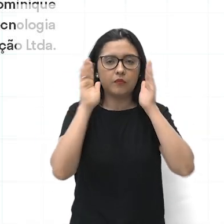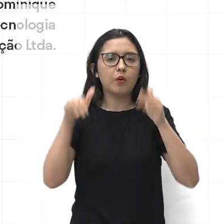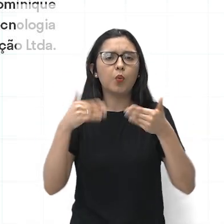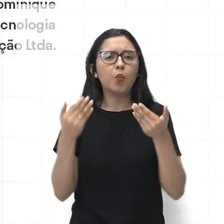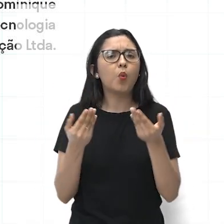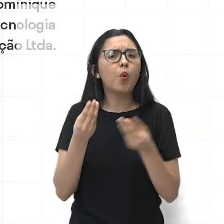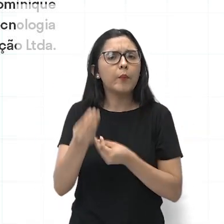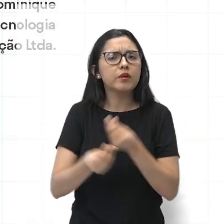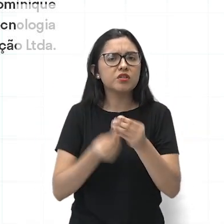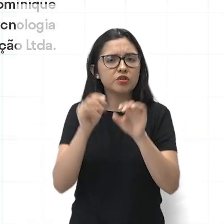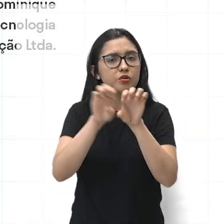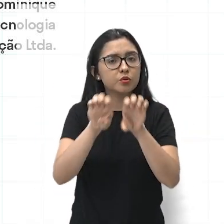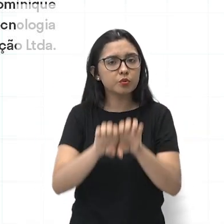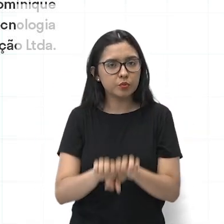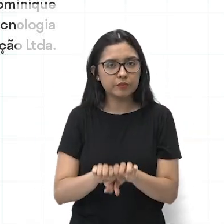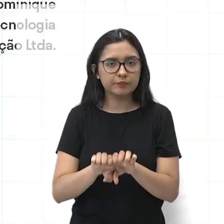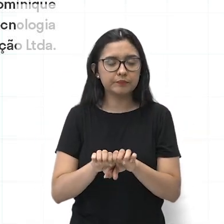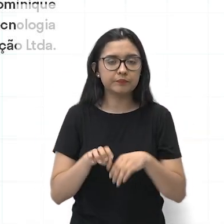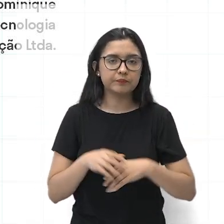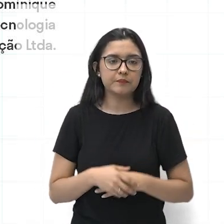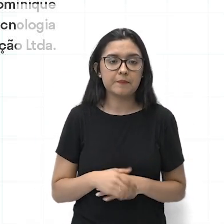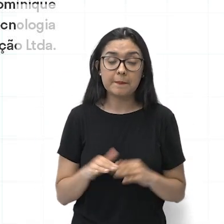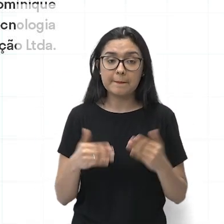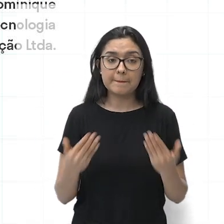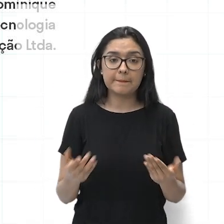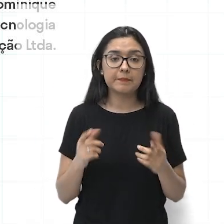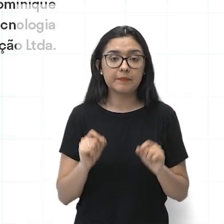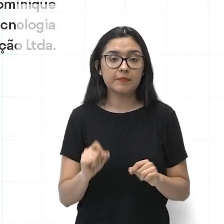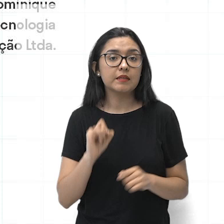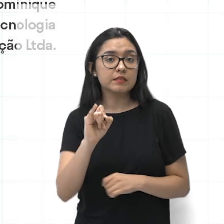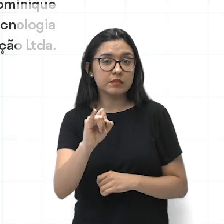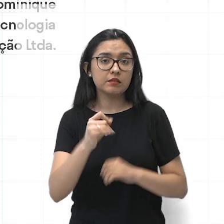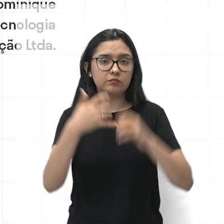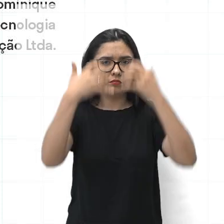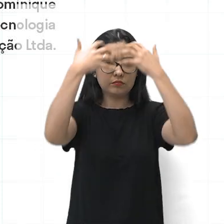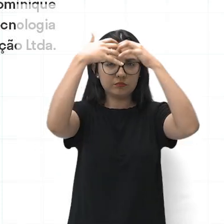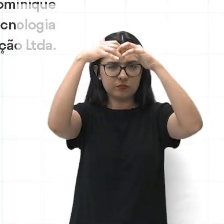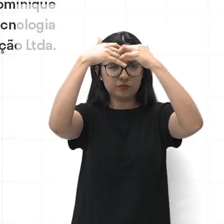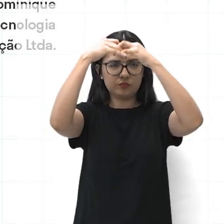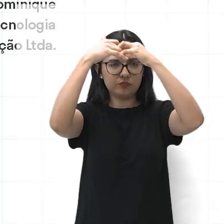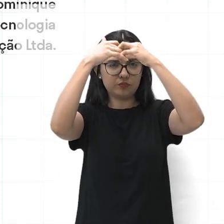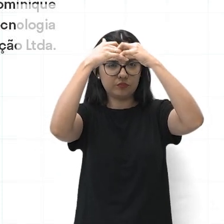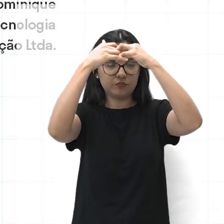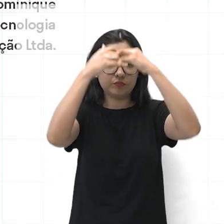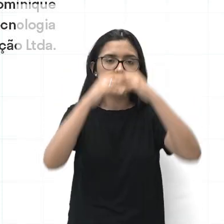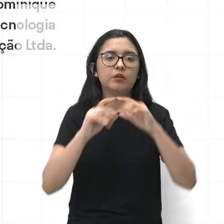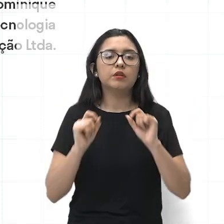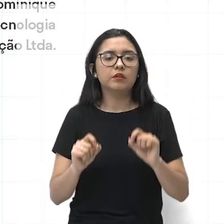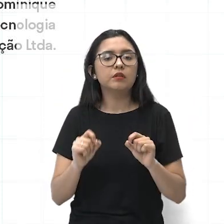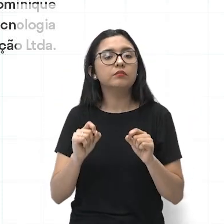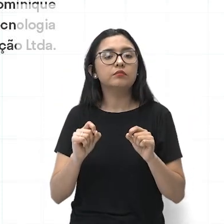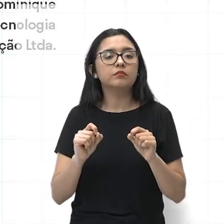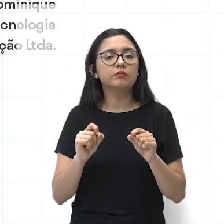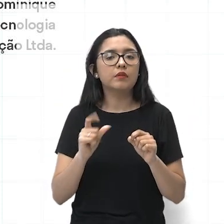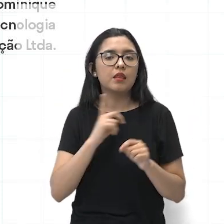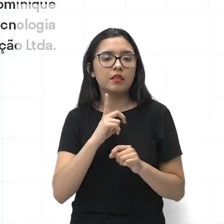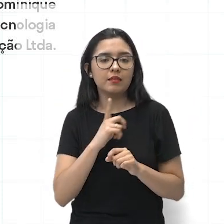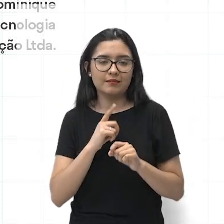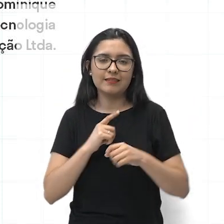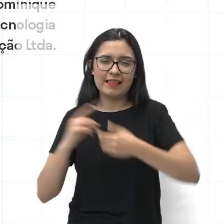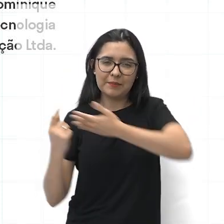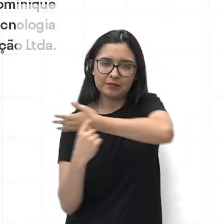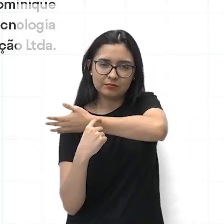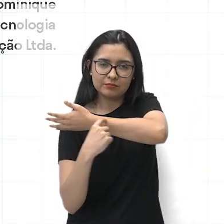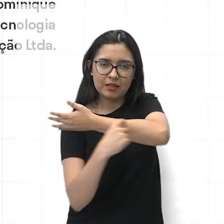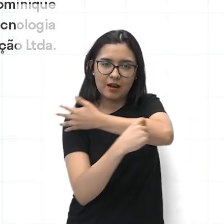a fisiologia dessa comunicação? Quando o impulso elétrico chega ao final de um axônio, né, aquela terminação